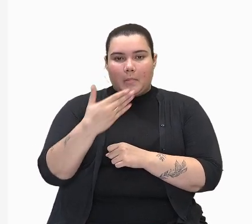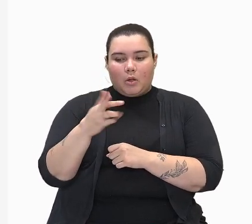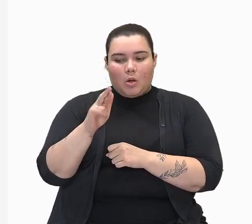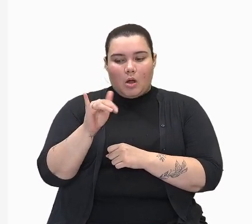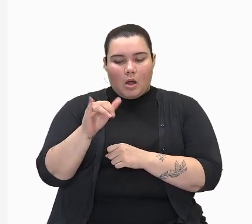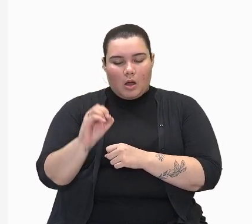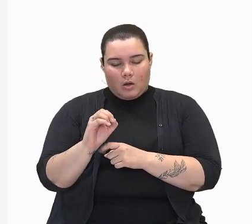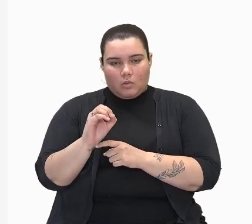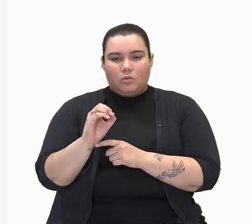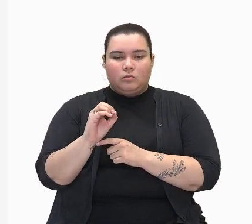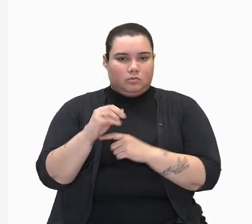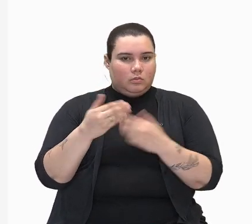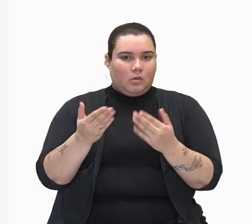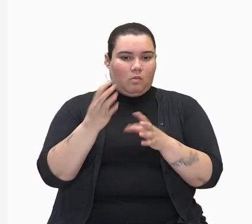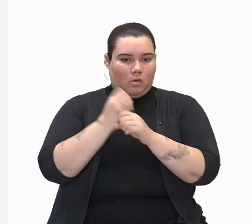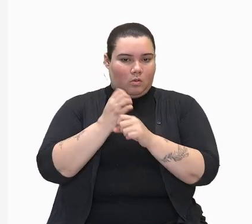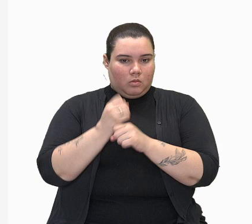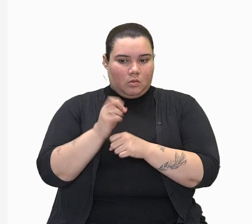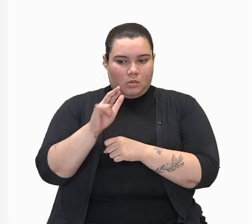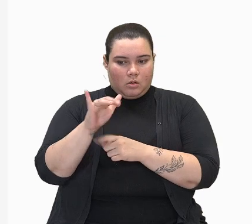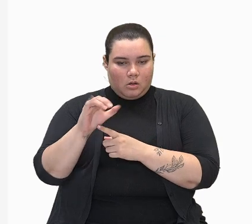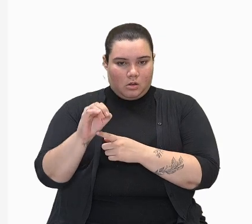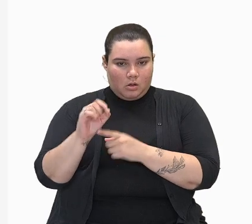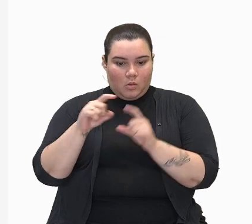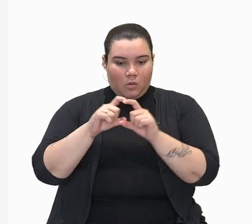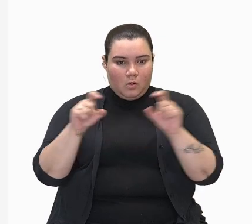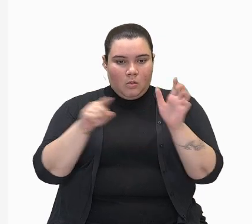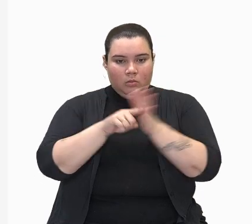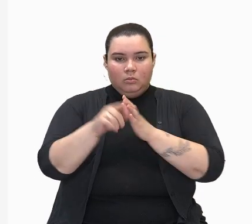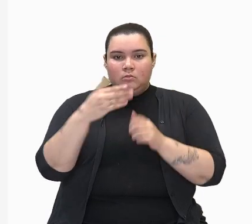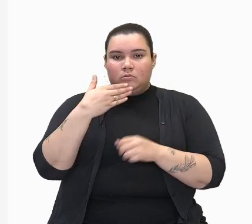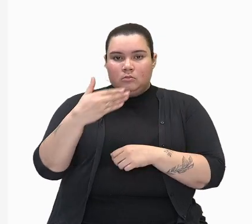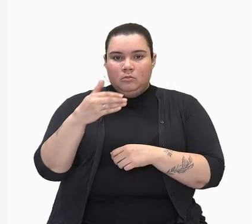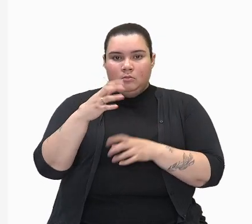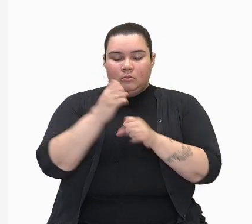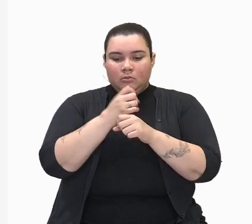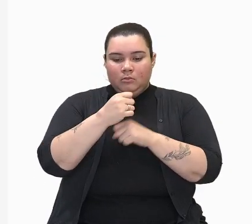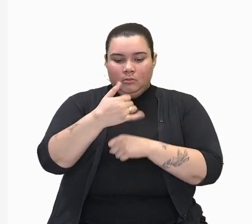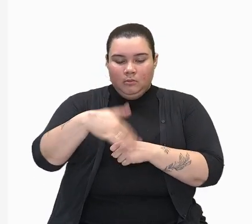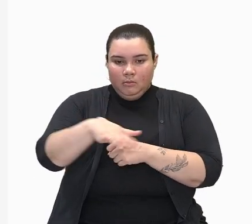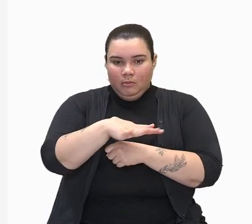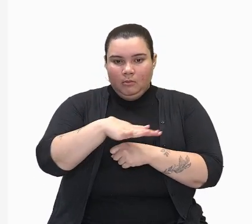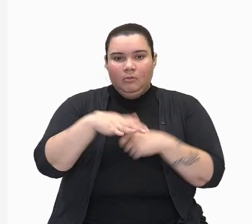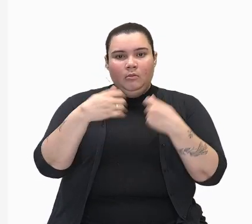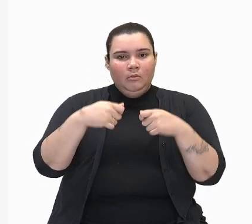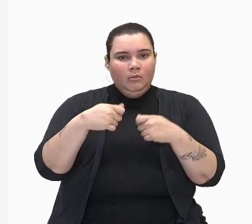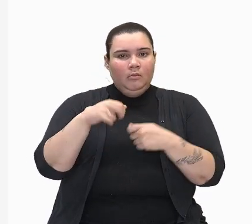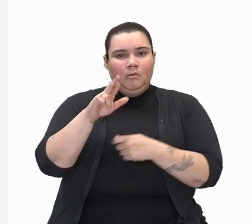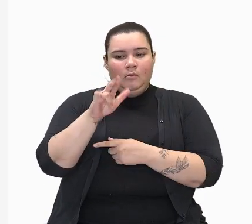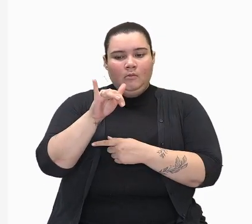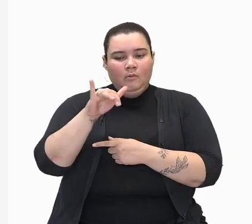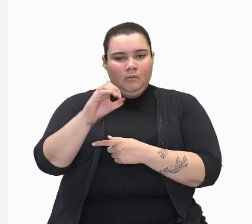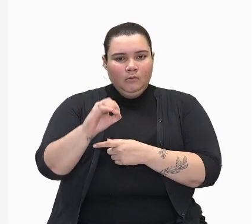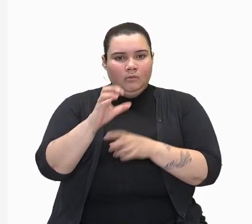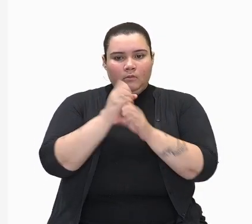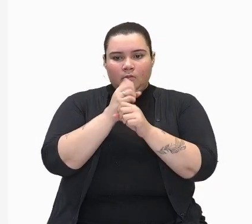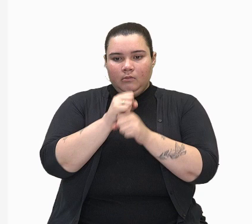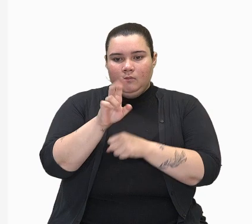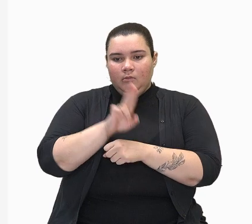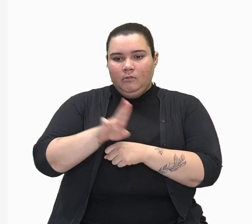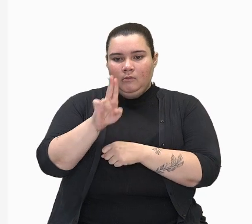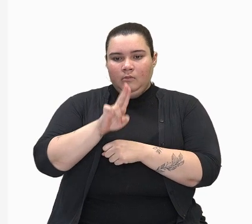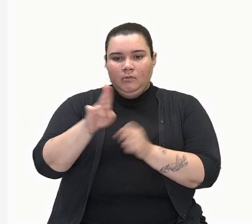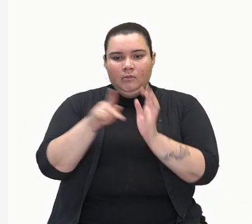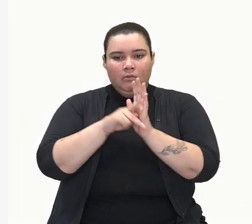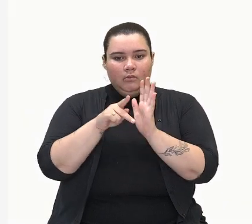tá? Então, como o comando pede que a gente calcule a área, então nós temos que calcular utilizando